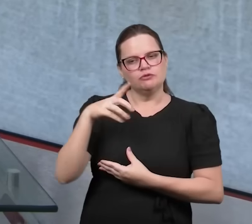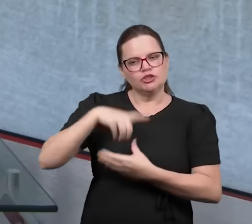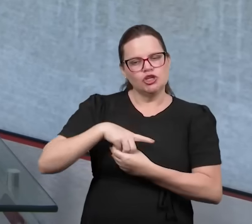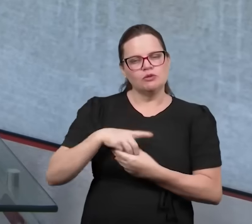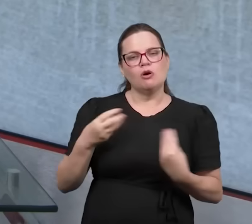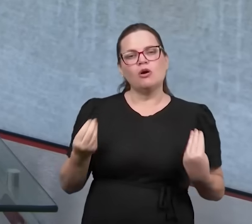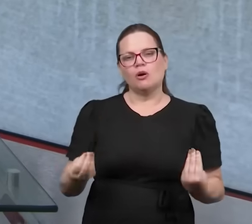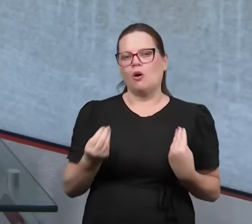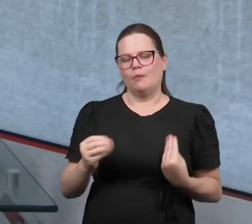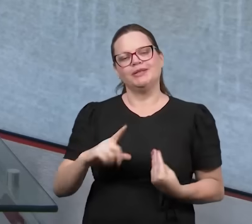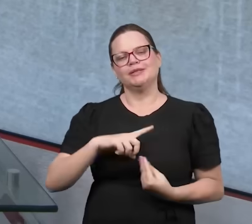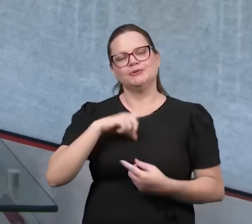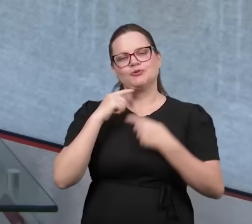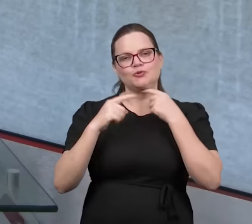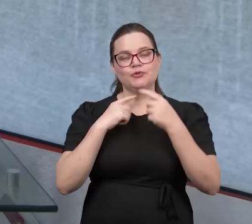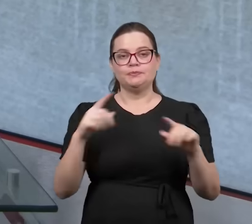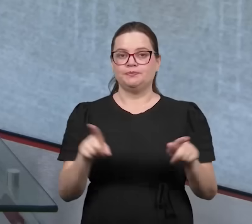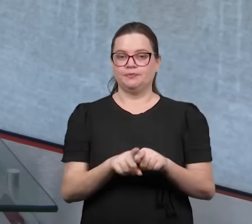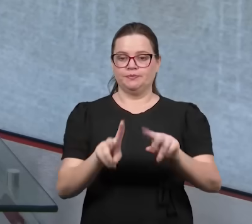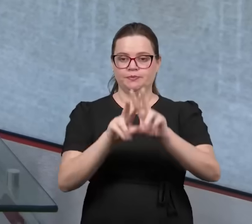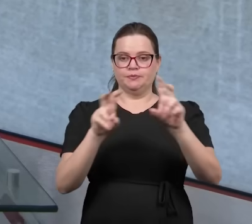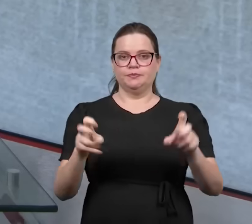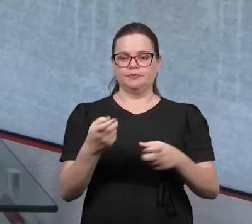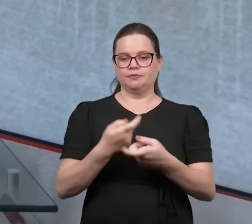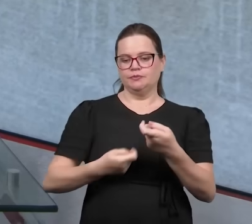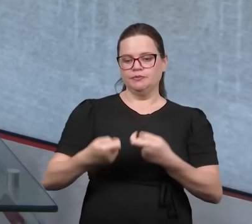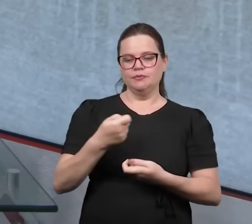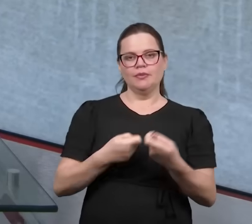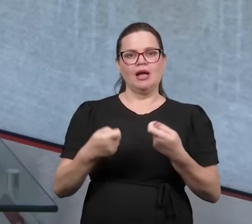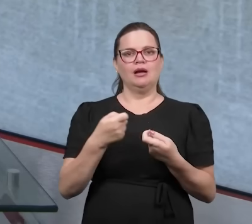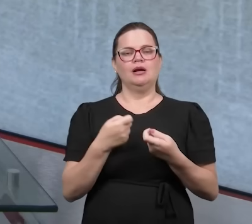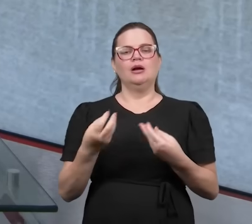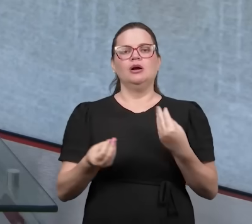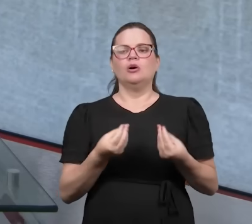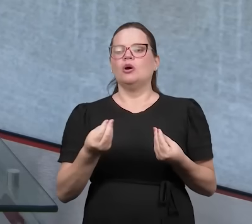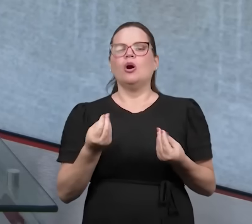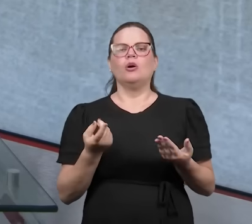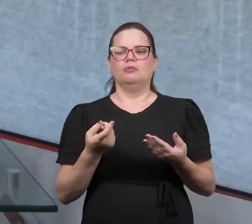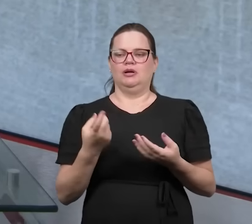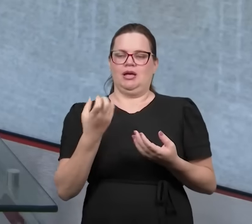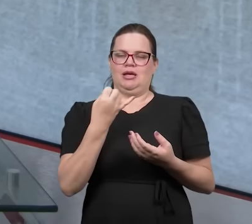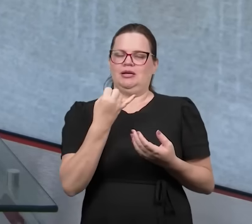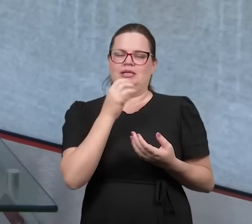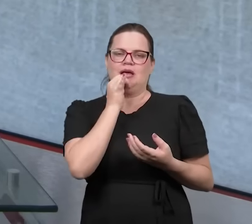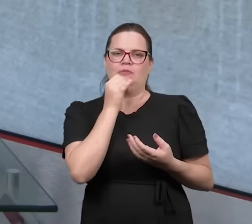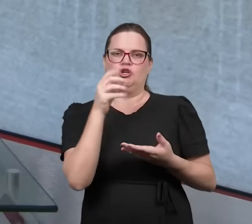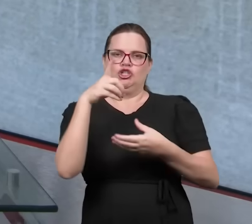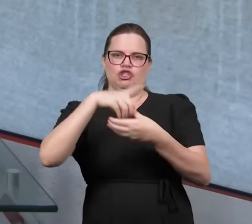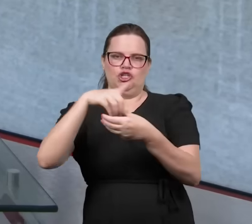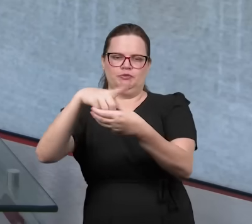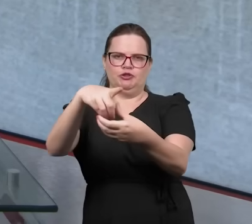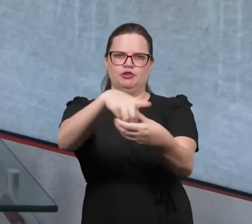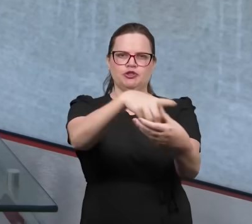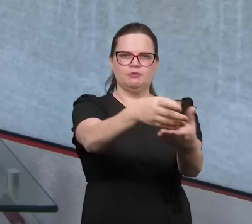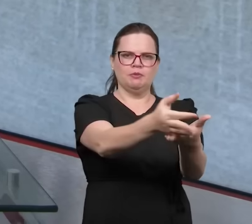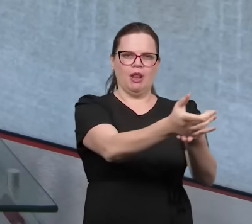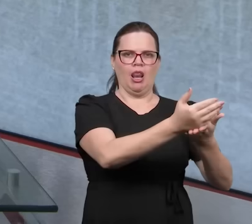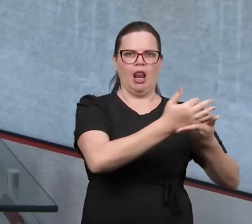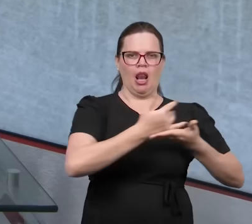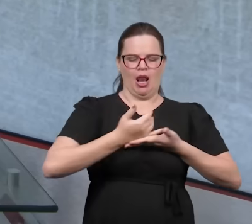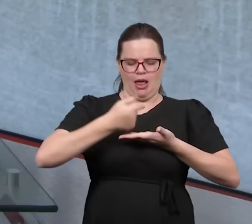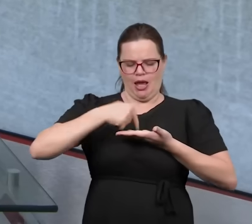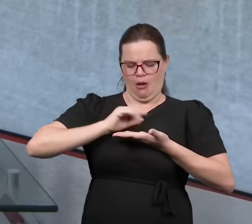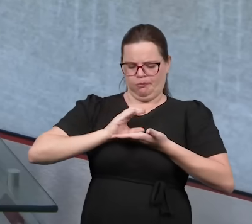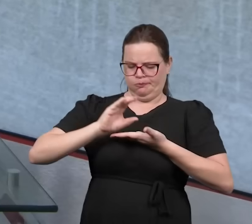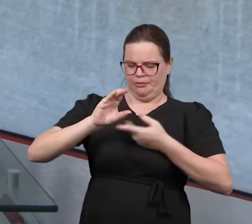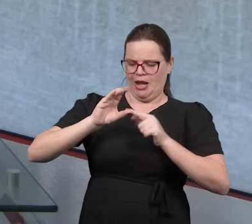o dízimo e que levam em consideração a dúvida quanto à correta administração dos valores de dízimos